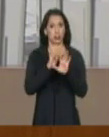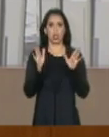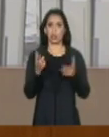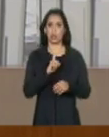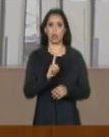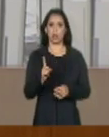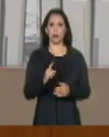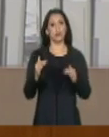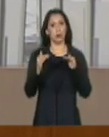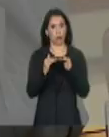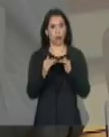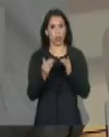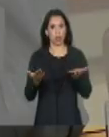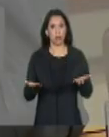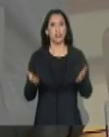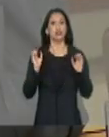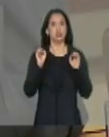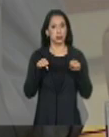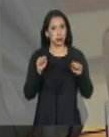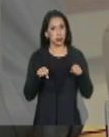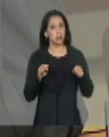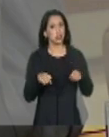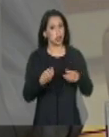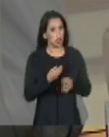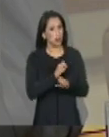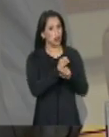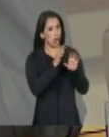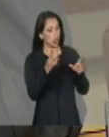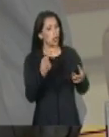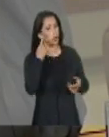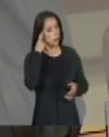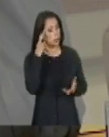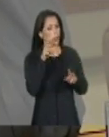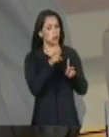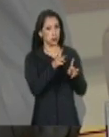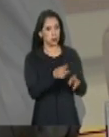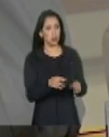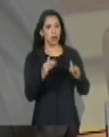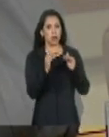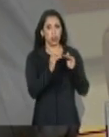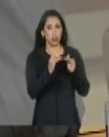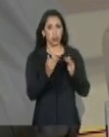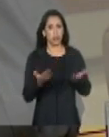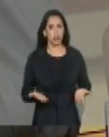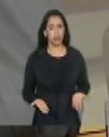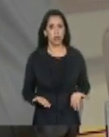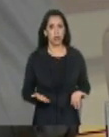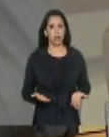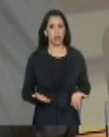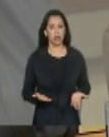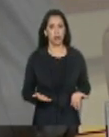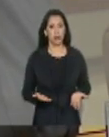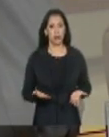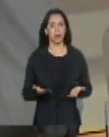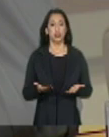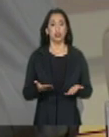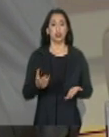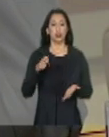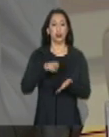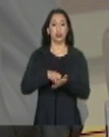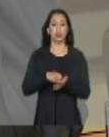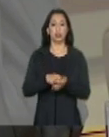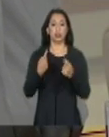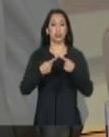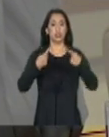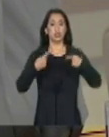Vossa Excelência concorda comigo. Não, eu concordo, evidente. É claro que eu, por exemplo, participei do julgamento do Mensalão, condenei todo mundo. Como é que eu vou concordar que os